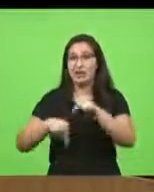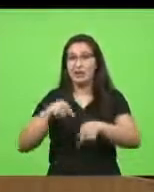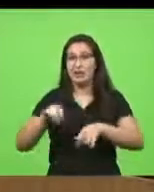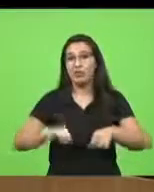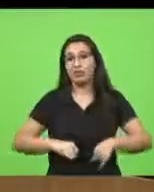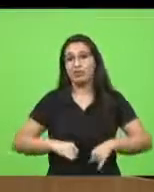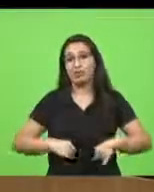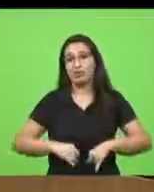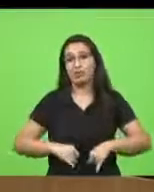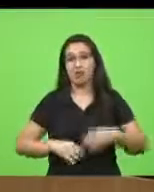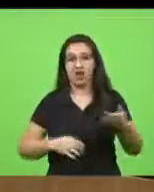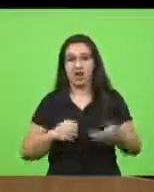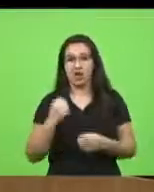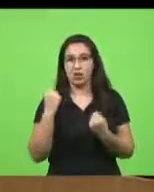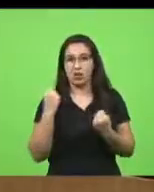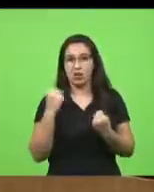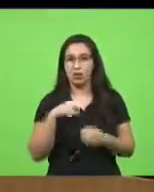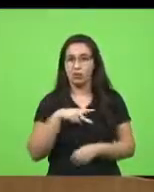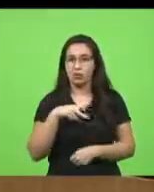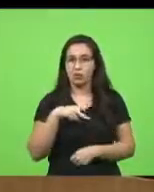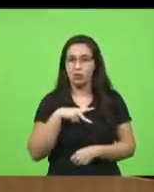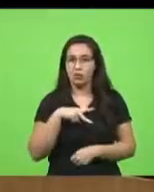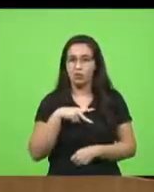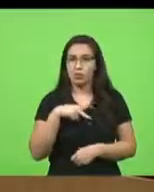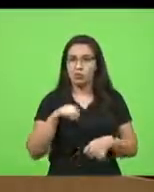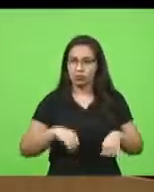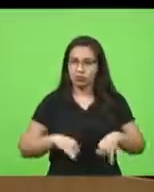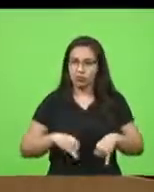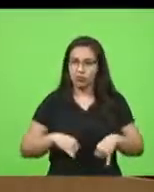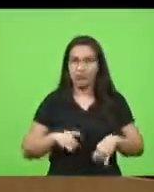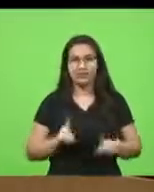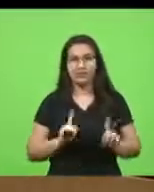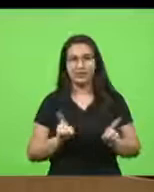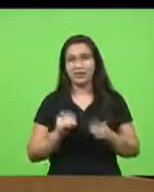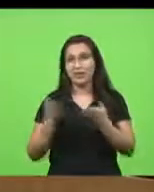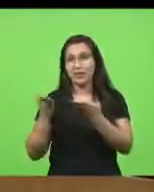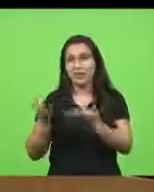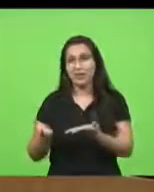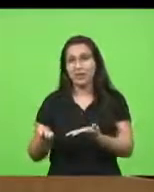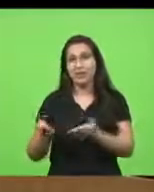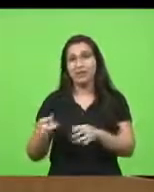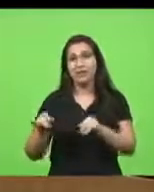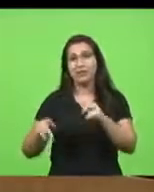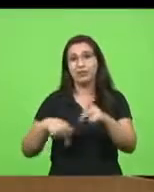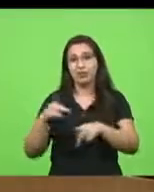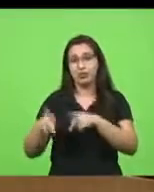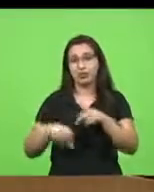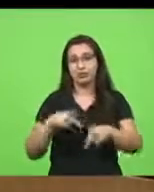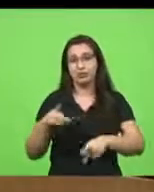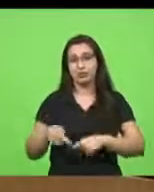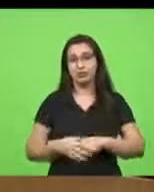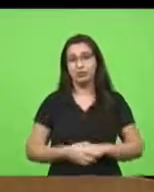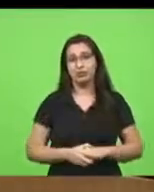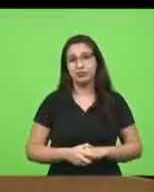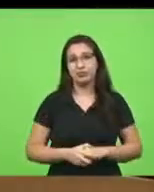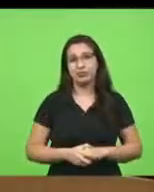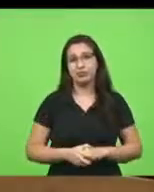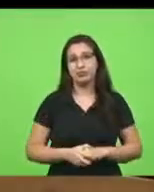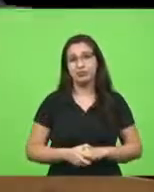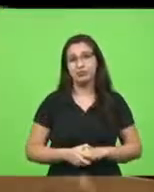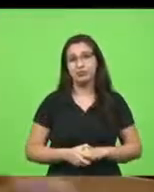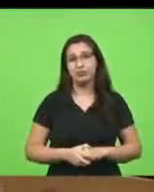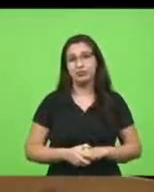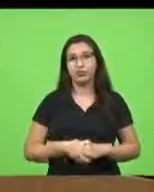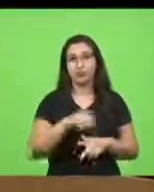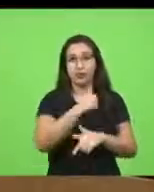poder público. E vamos lembrar, inclusive, que o poder público teve economias. As prefeituras não